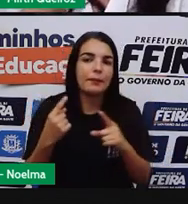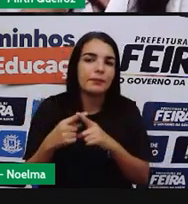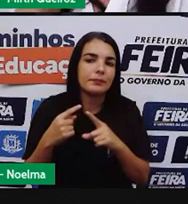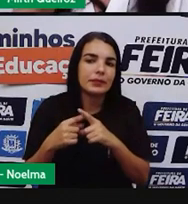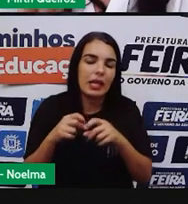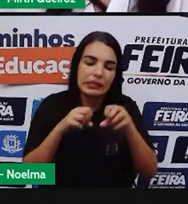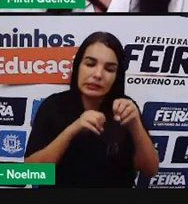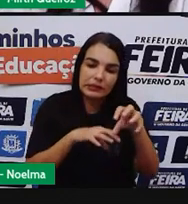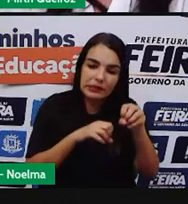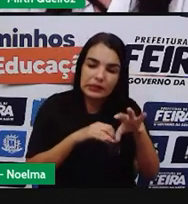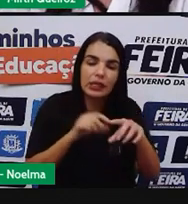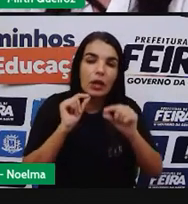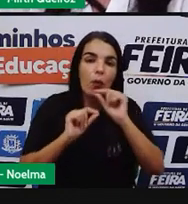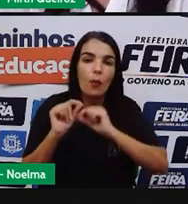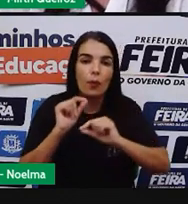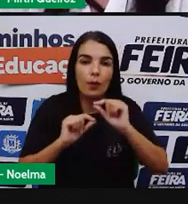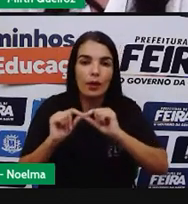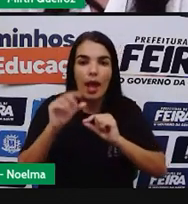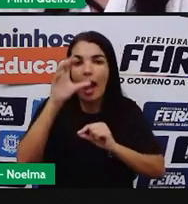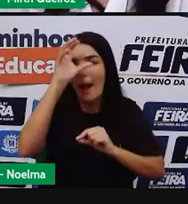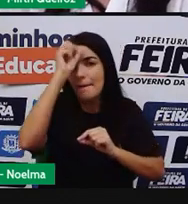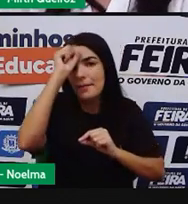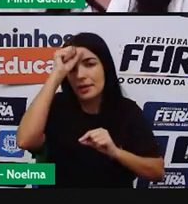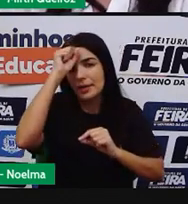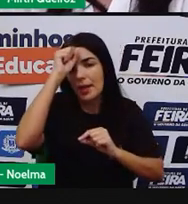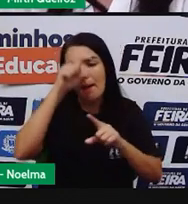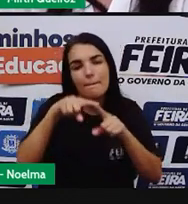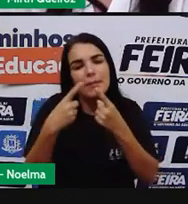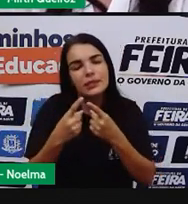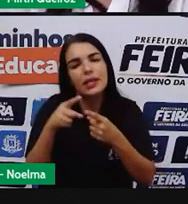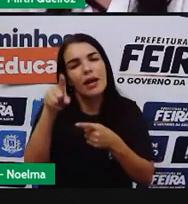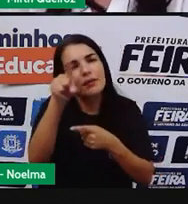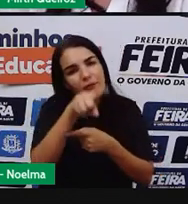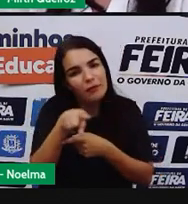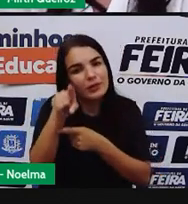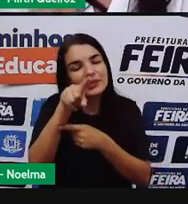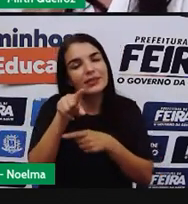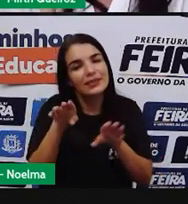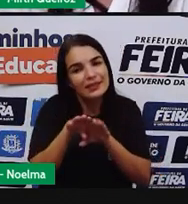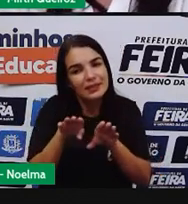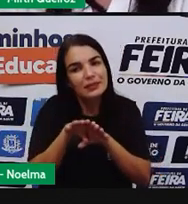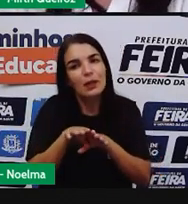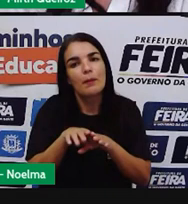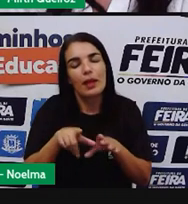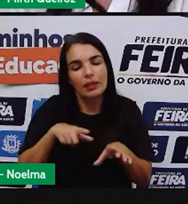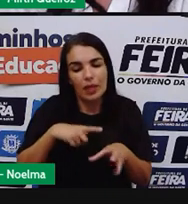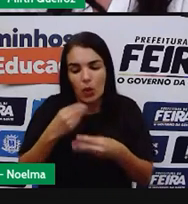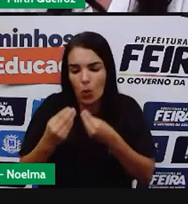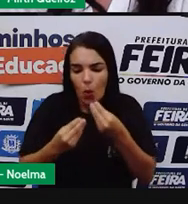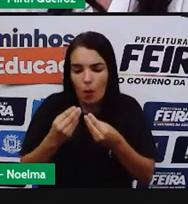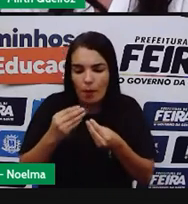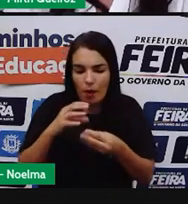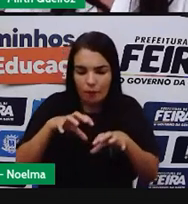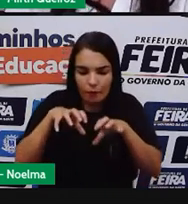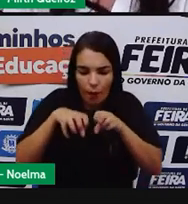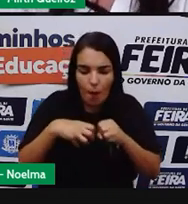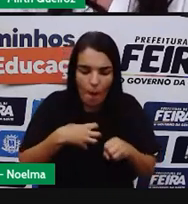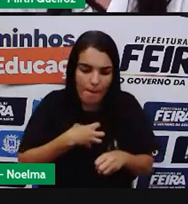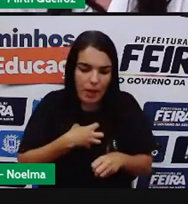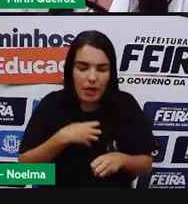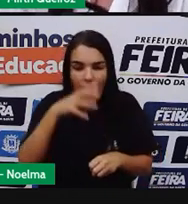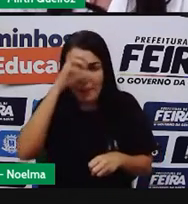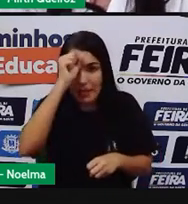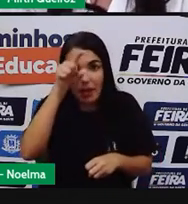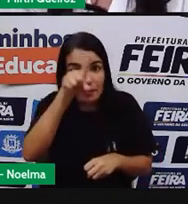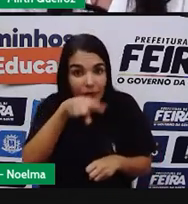gente ensina aqui a como aprender. Mas quem aprende de fato, tem que buscar formas de aprender também, são